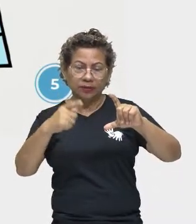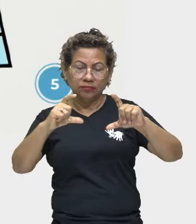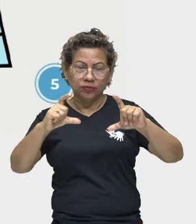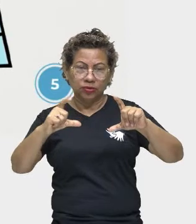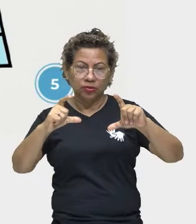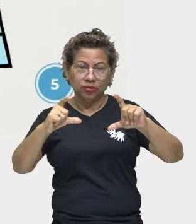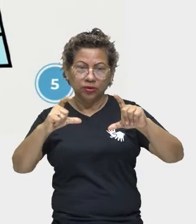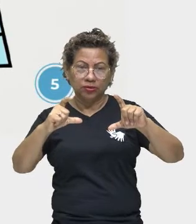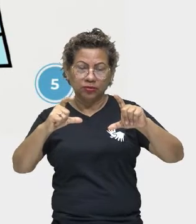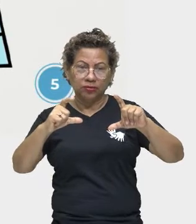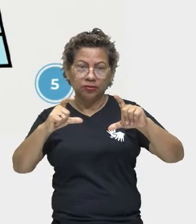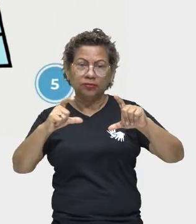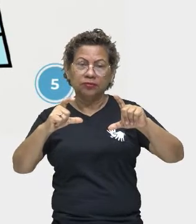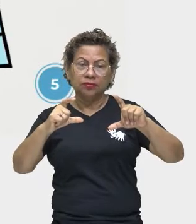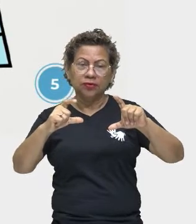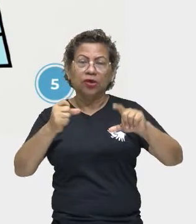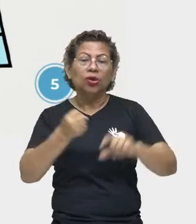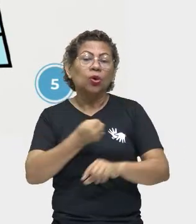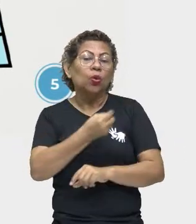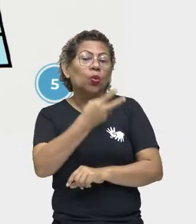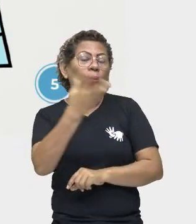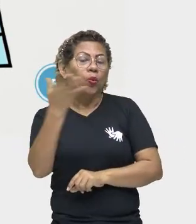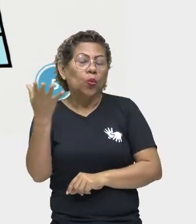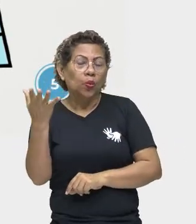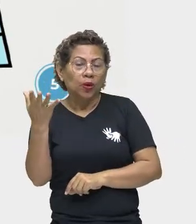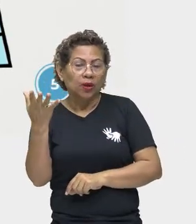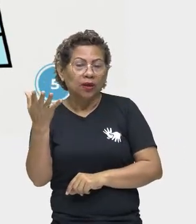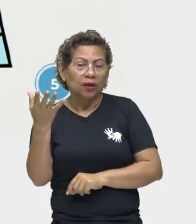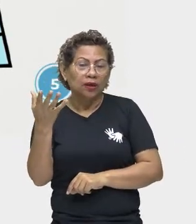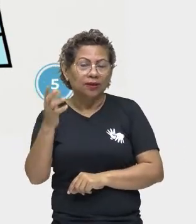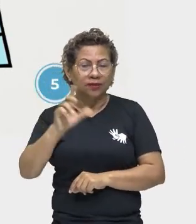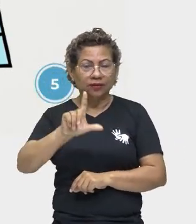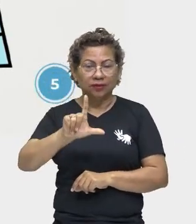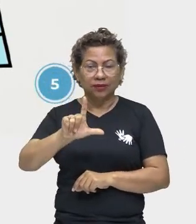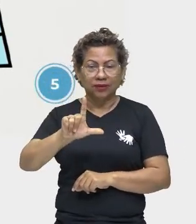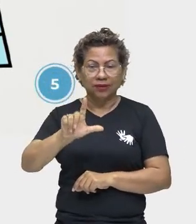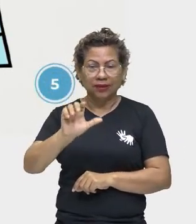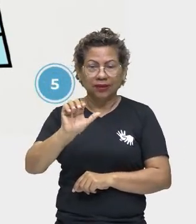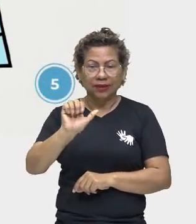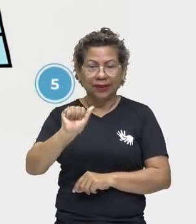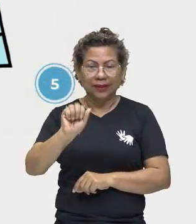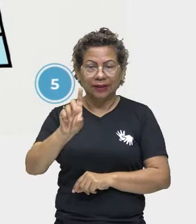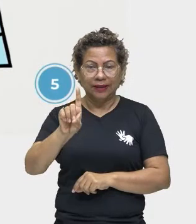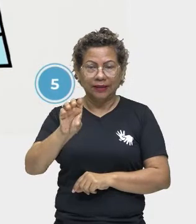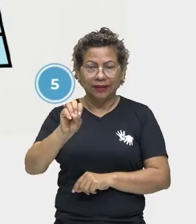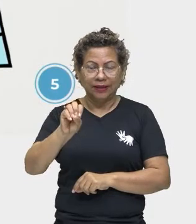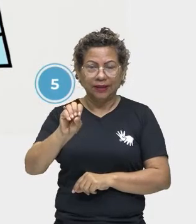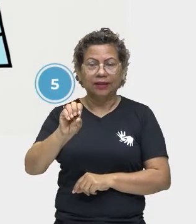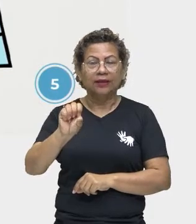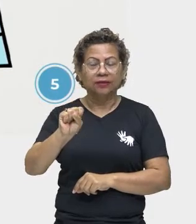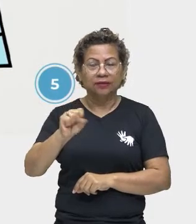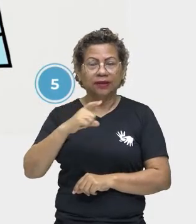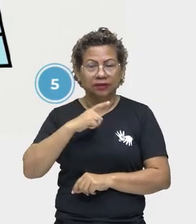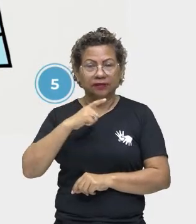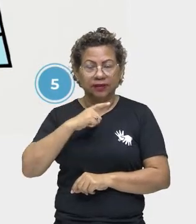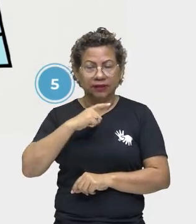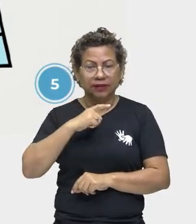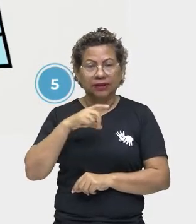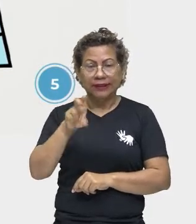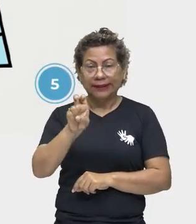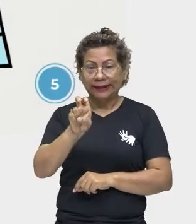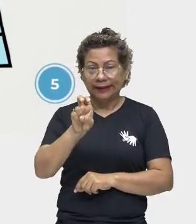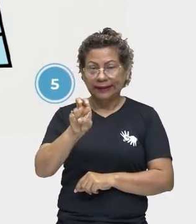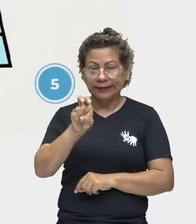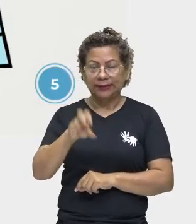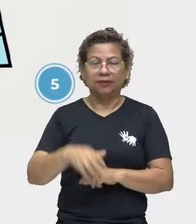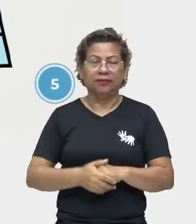ao número de lados, a quantidade de lados. Então, o pentágono tem 5 lados. Então, a soma